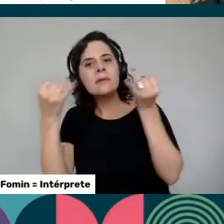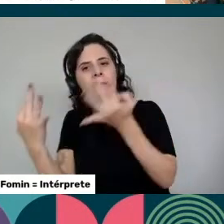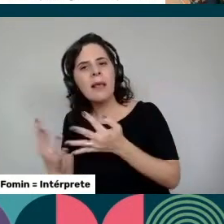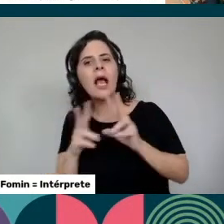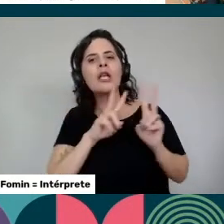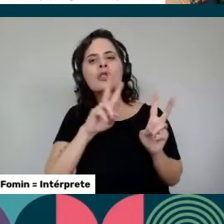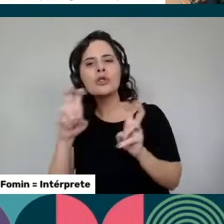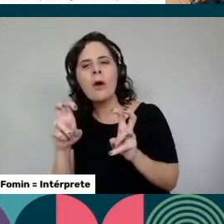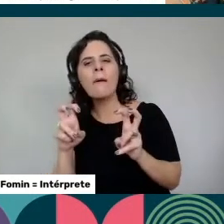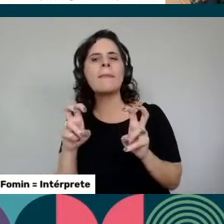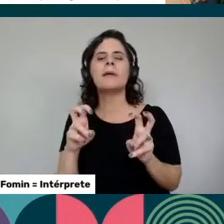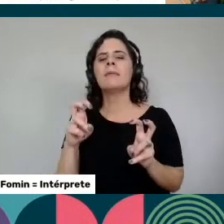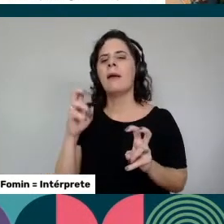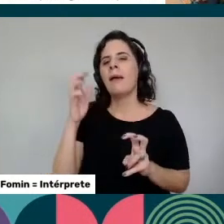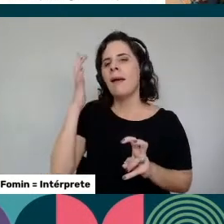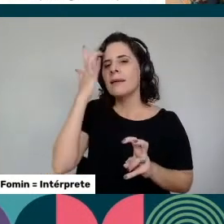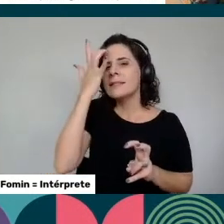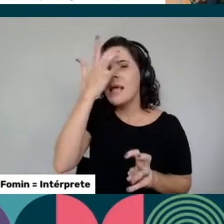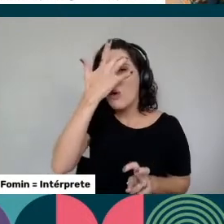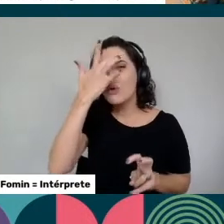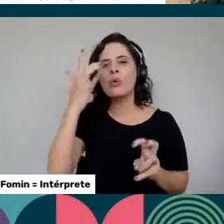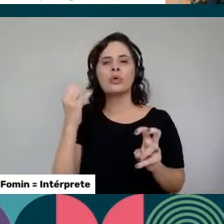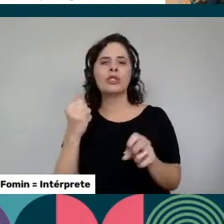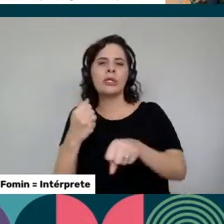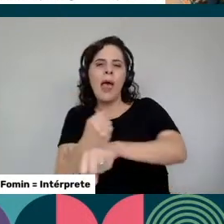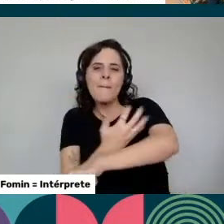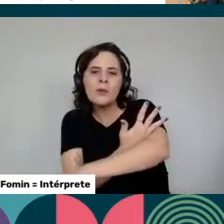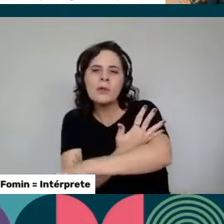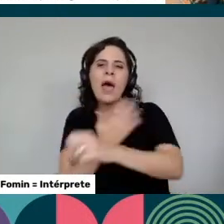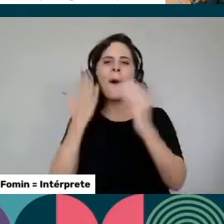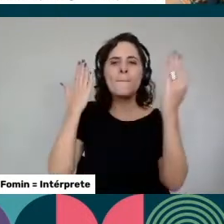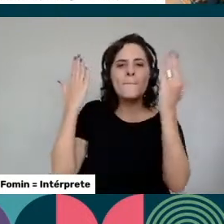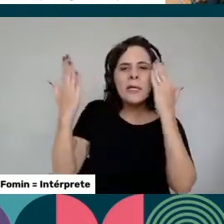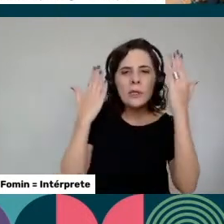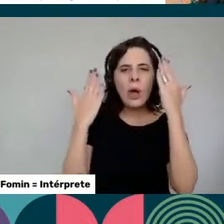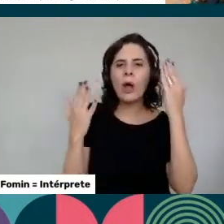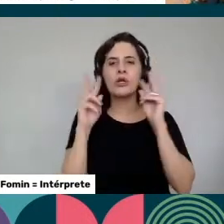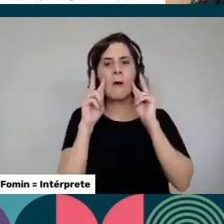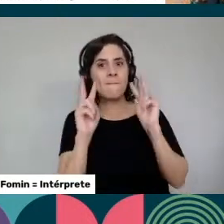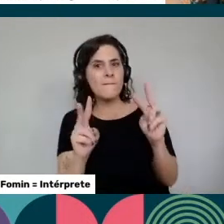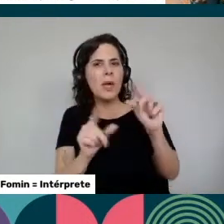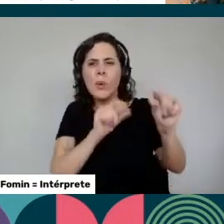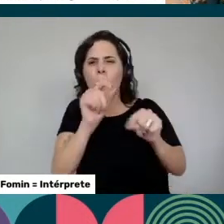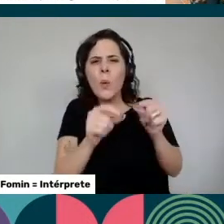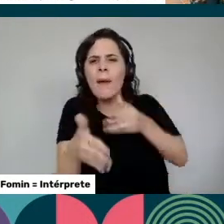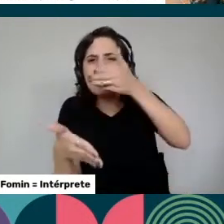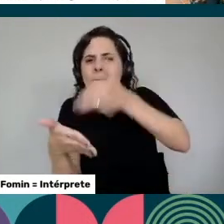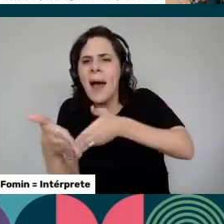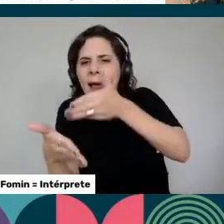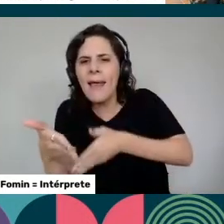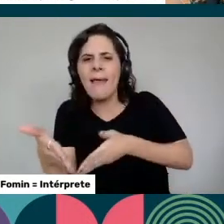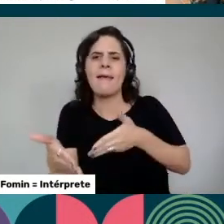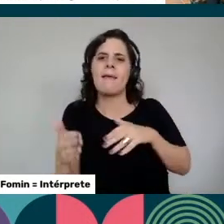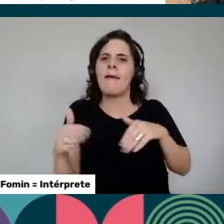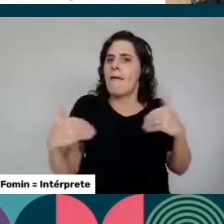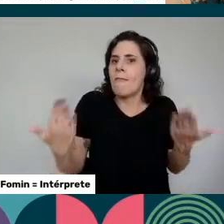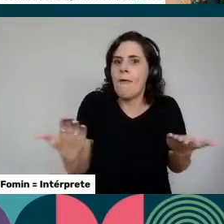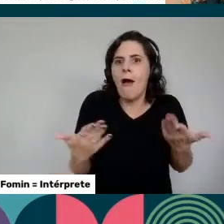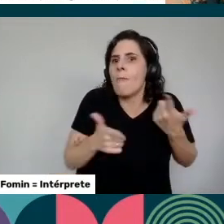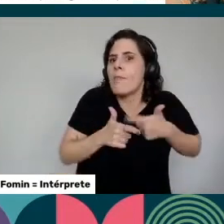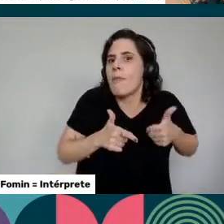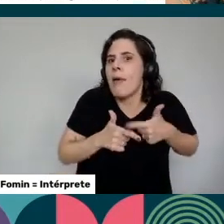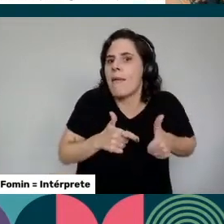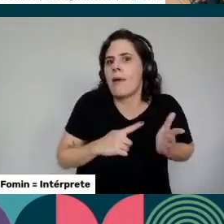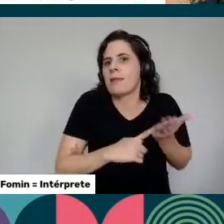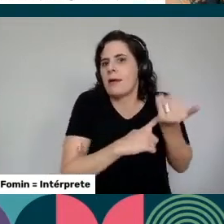questões socioemocionais, olha quais são as barreiras que a gente está enfrentando além da tecnologia em si,